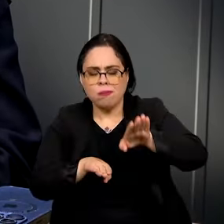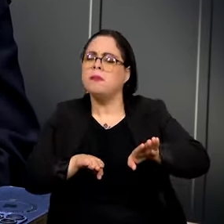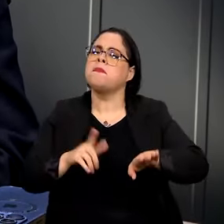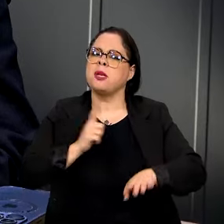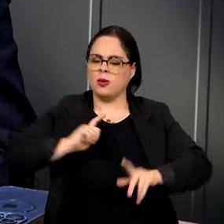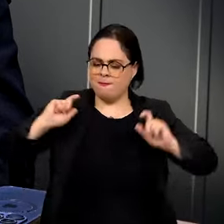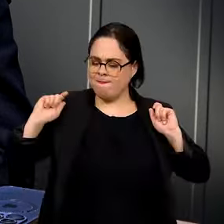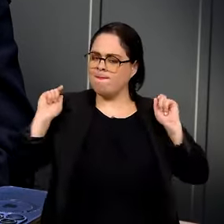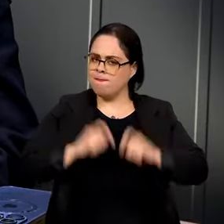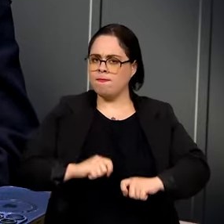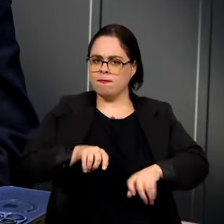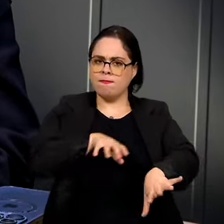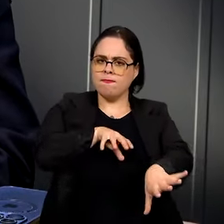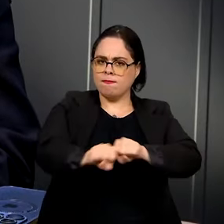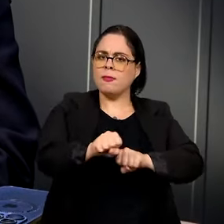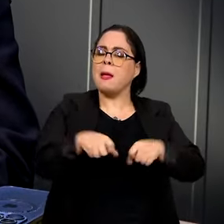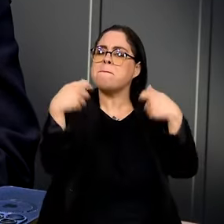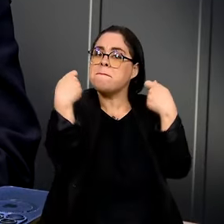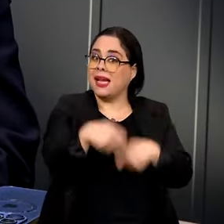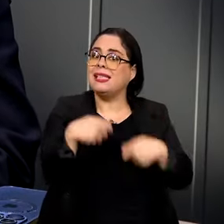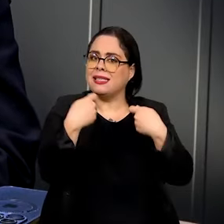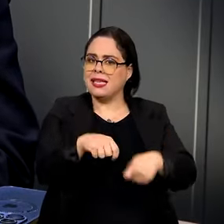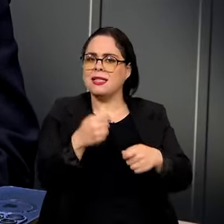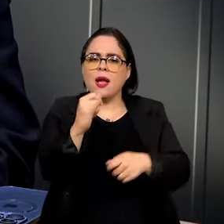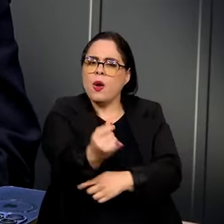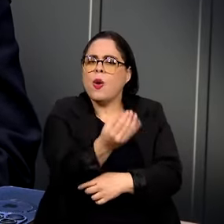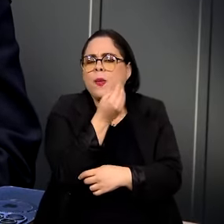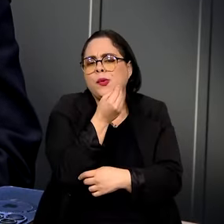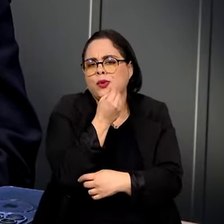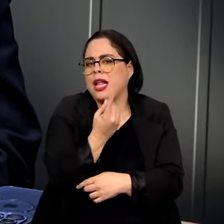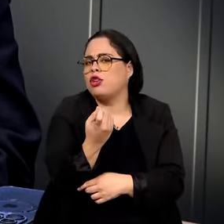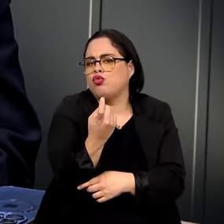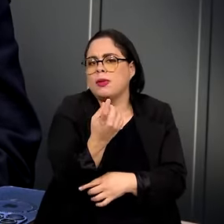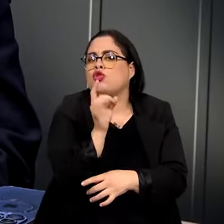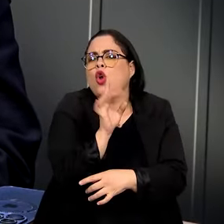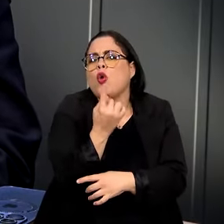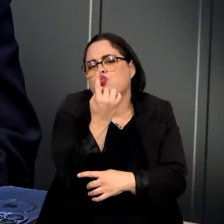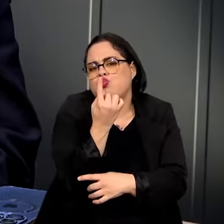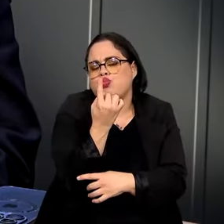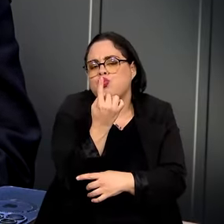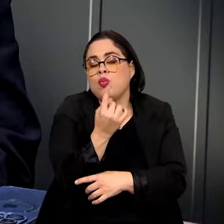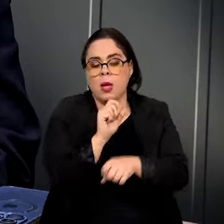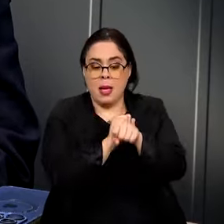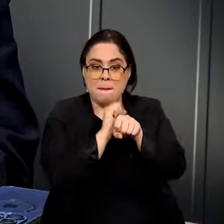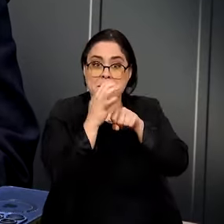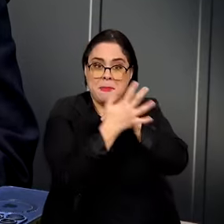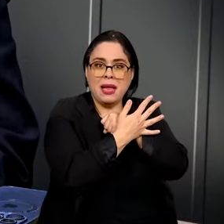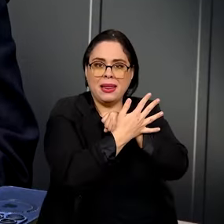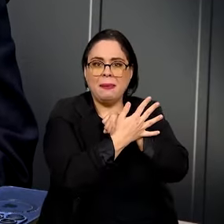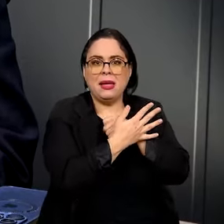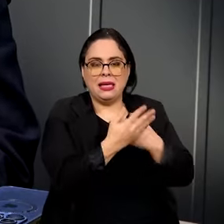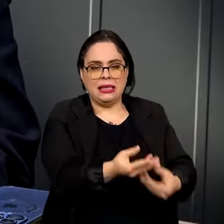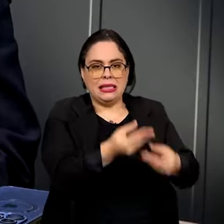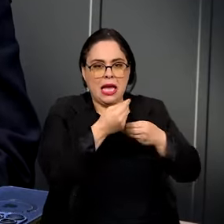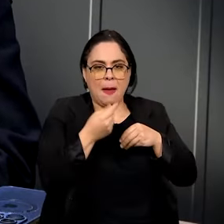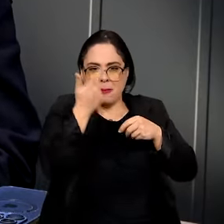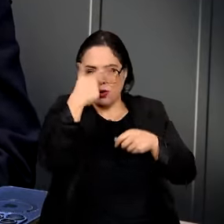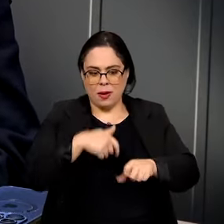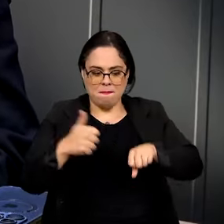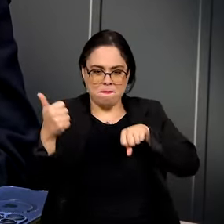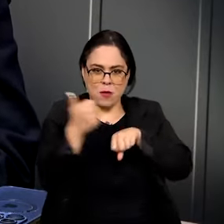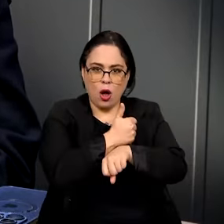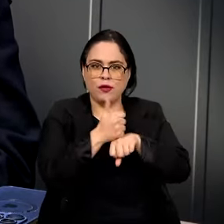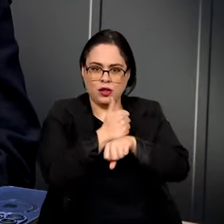tem pessoas competentes tem pessoas que precisam de uma oportunidade apenas né a pandemia levou muitos